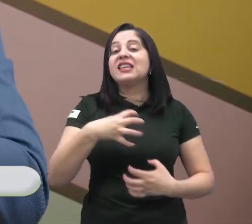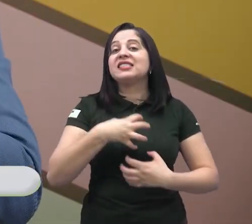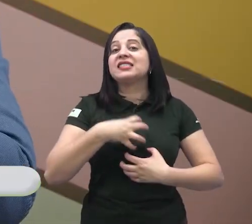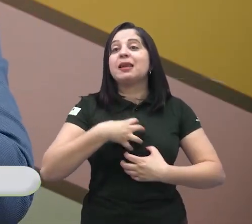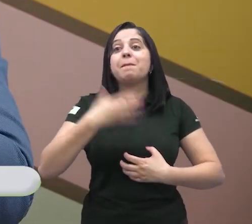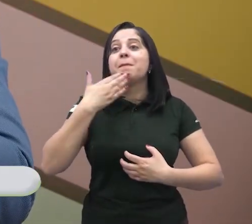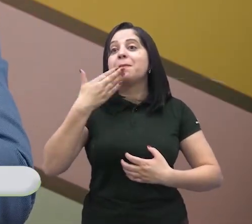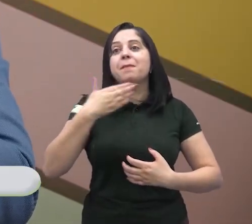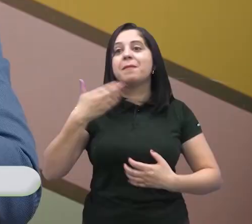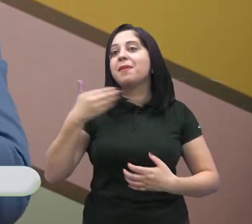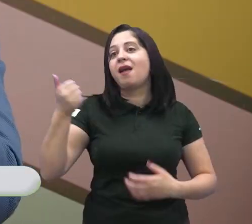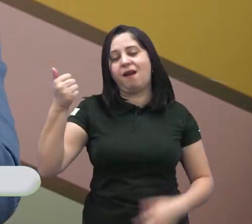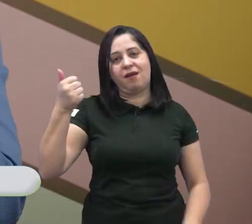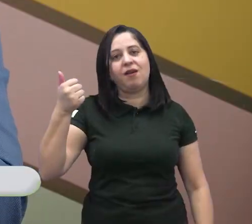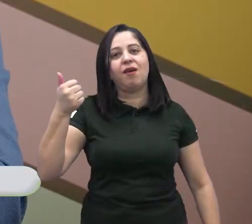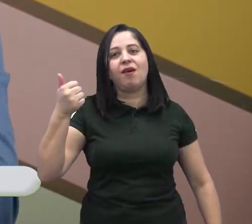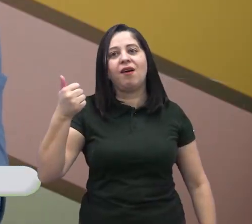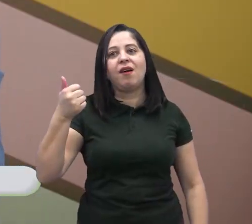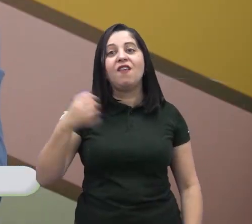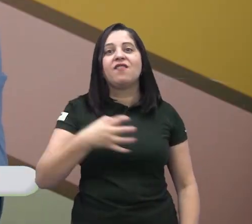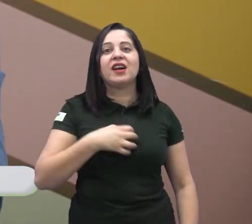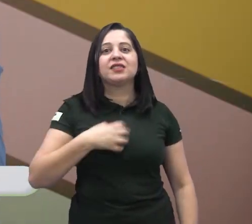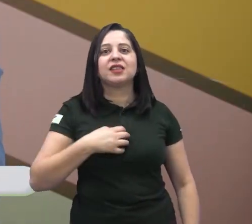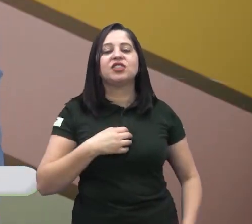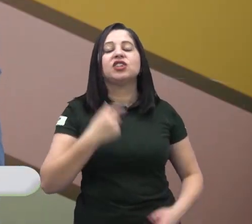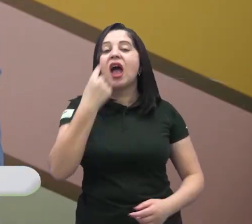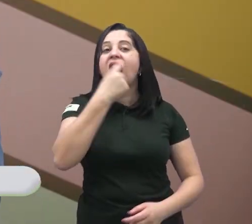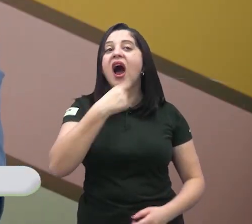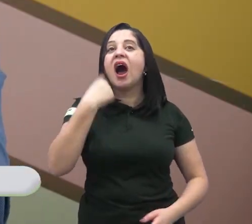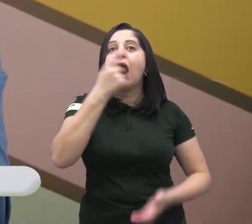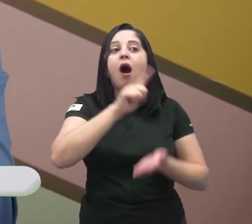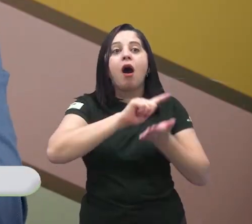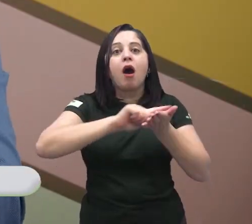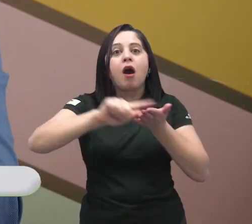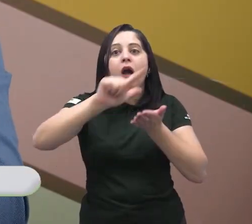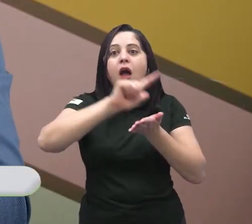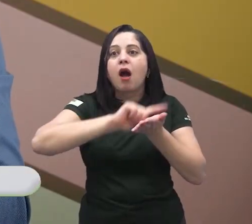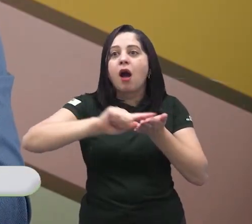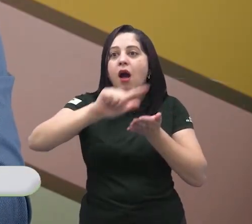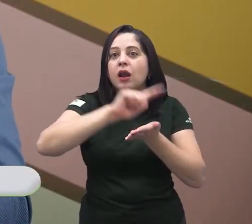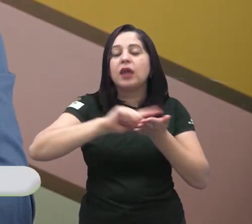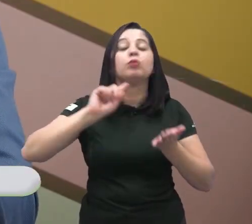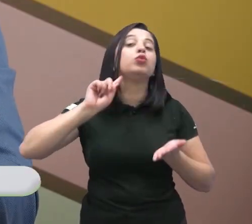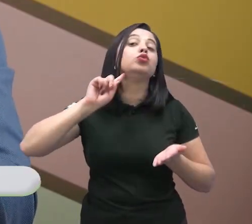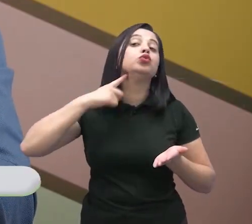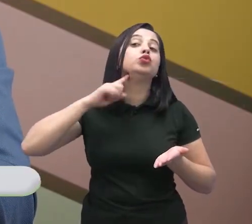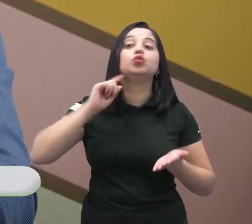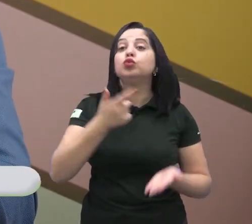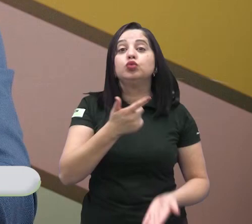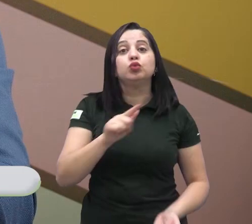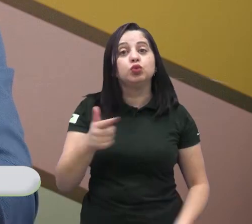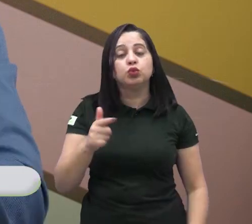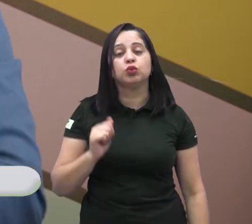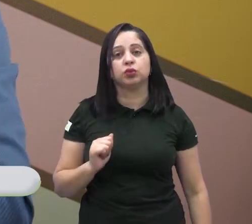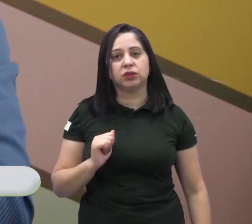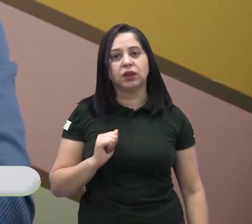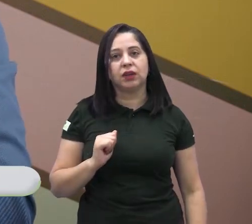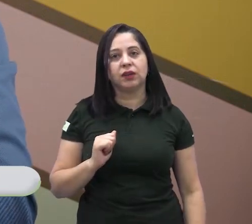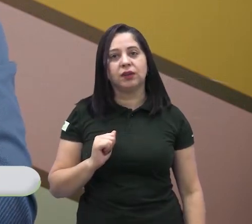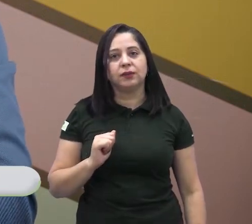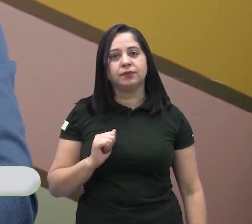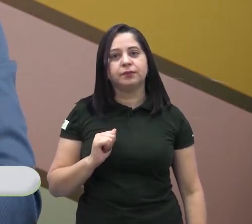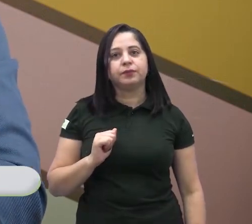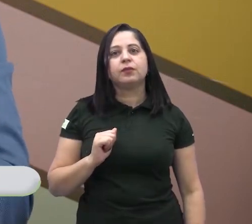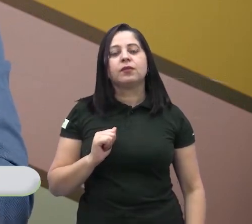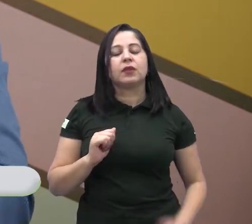aquela sensação de que realmente limpou a boca, não ficou aquele vão com sujeira, com resto de alimento. E aquilo passa a ser uma necessidade,